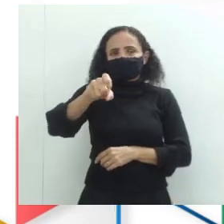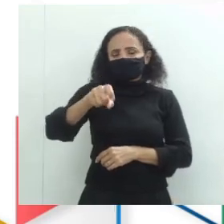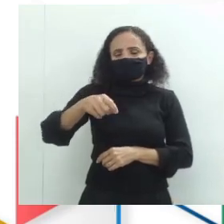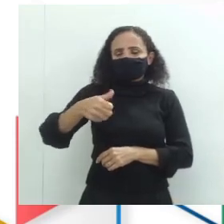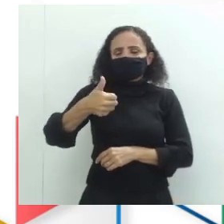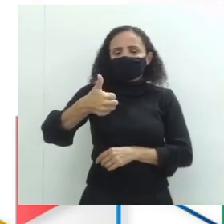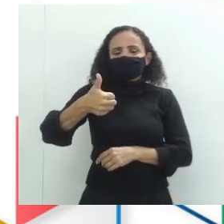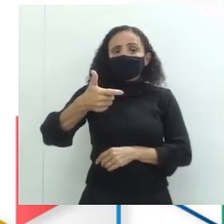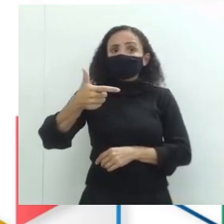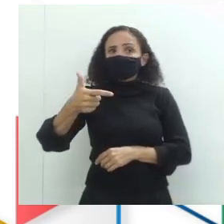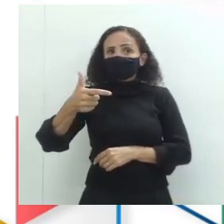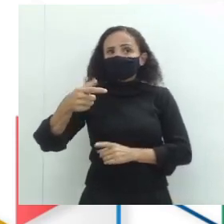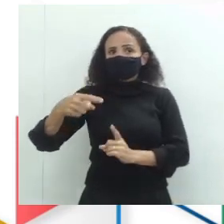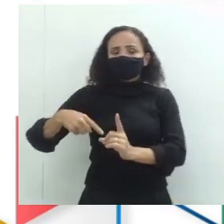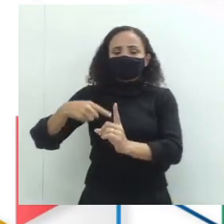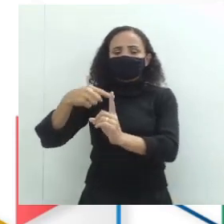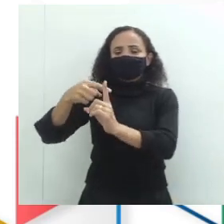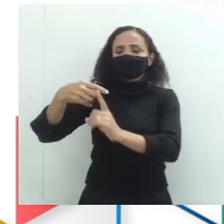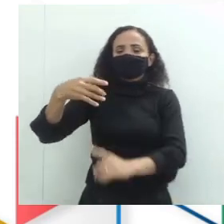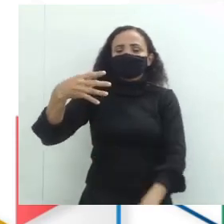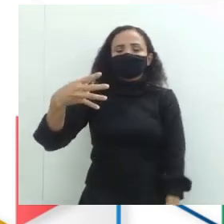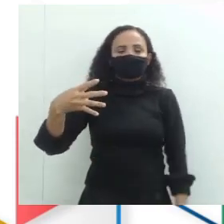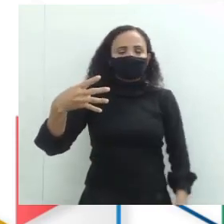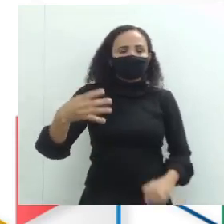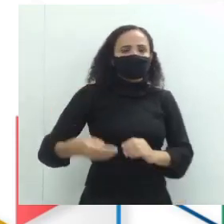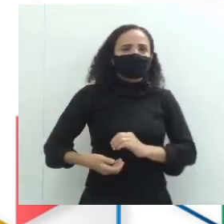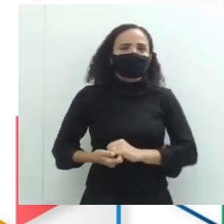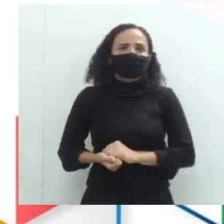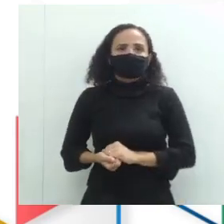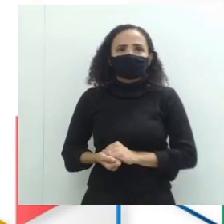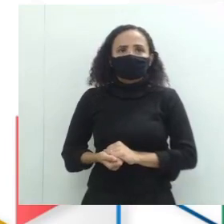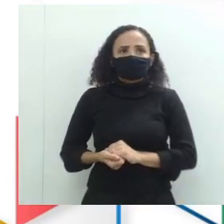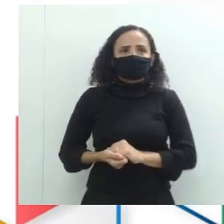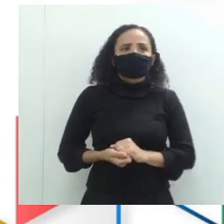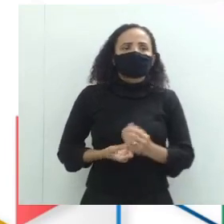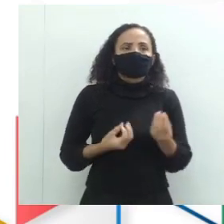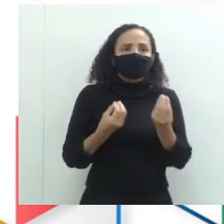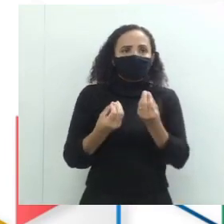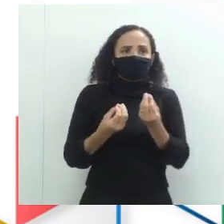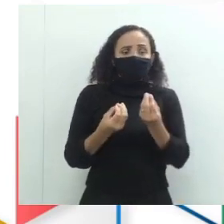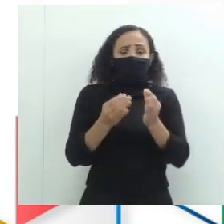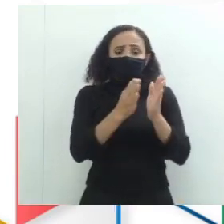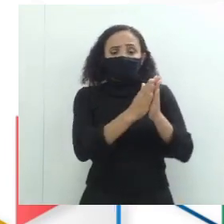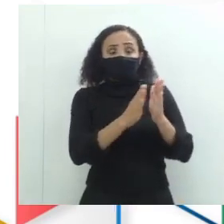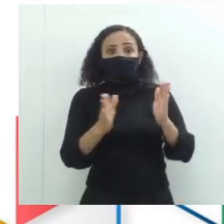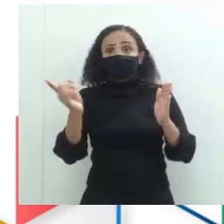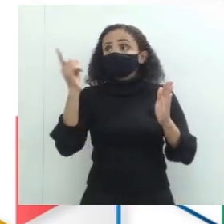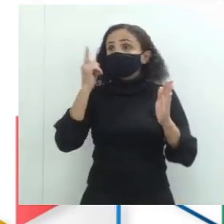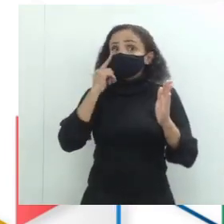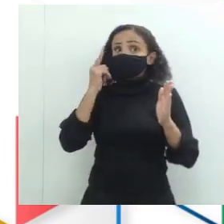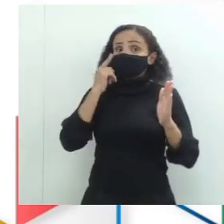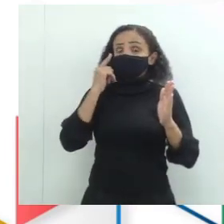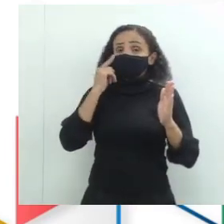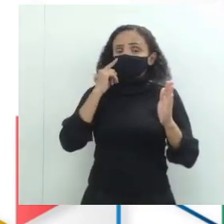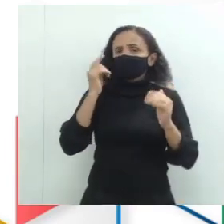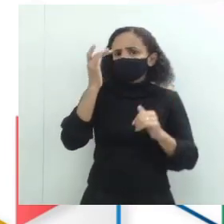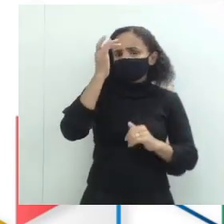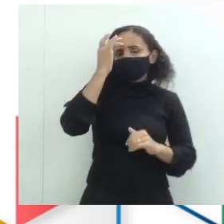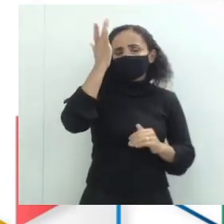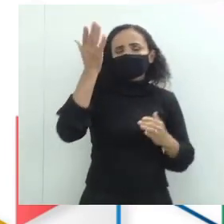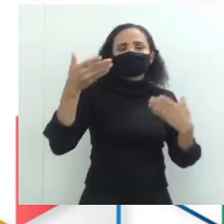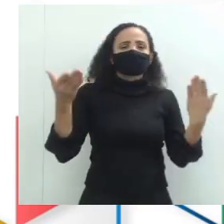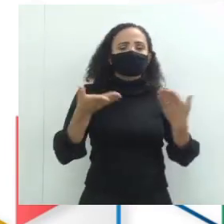4. Deu para entender? Tá claro? Então vamos lá. Tem um do lado só x, tem um do lado só números. Fica muito mais fácil